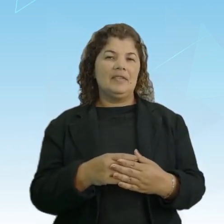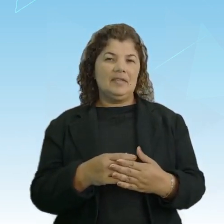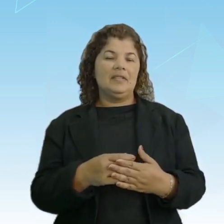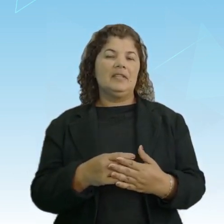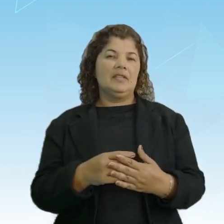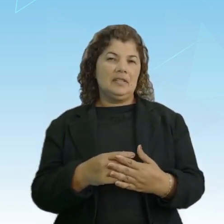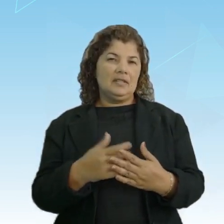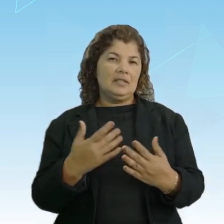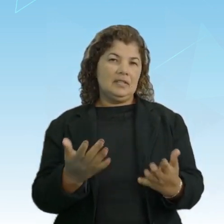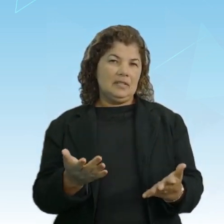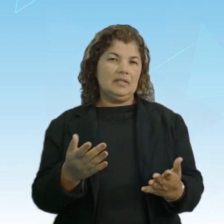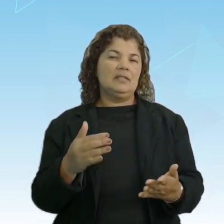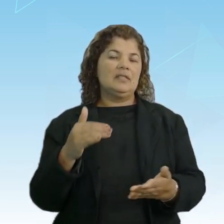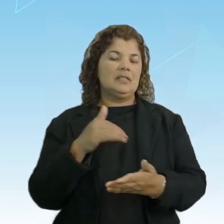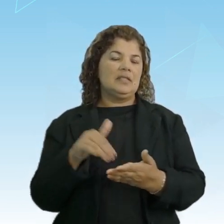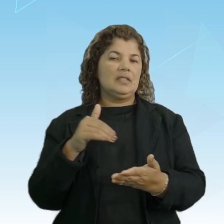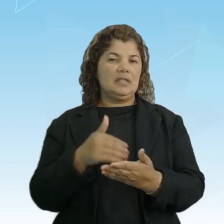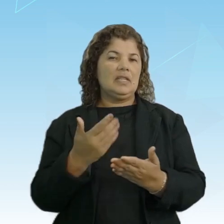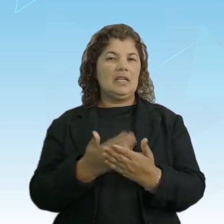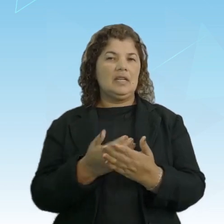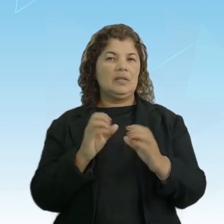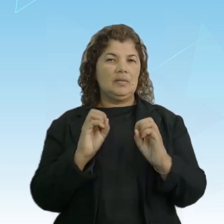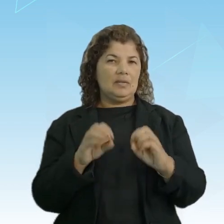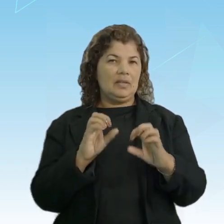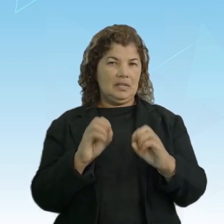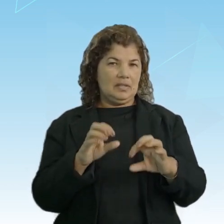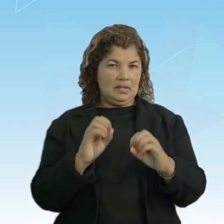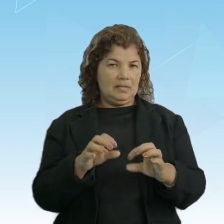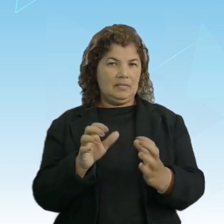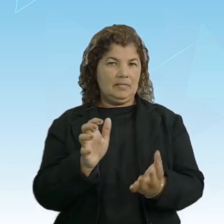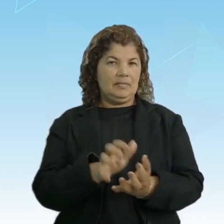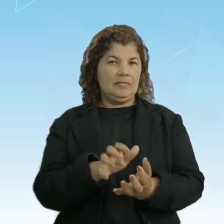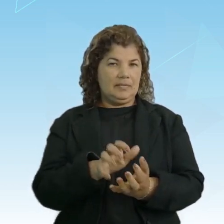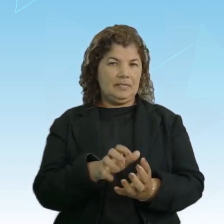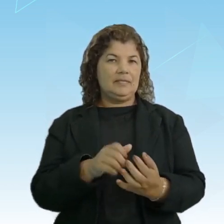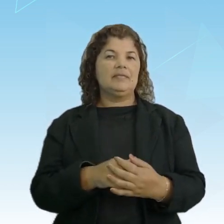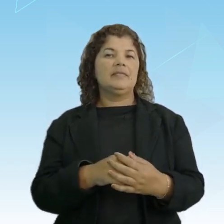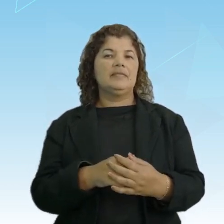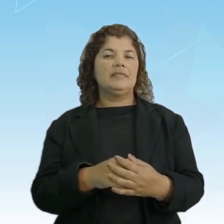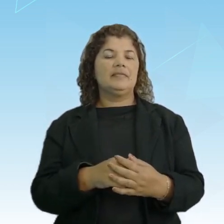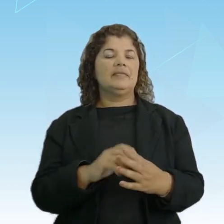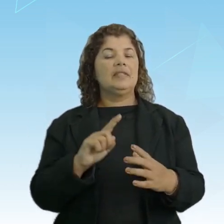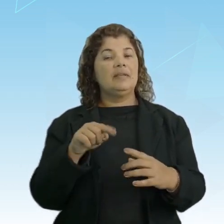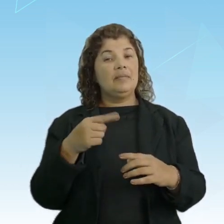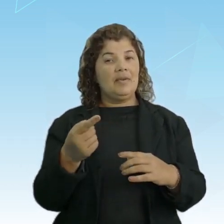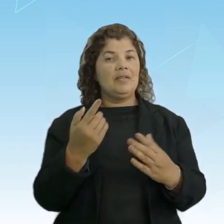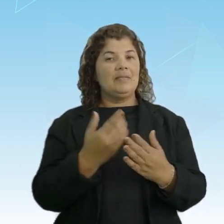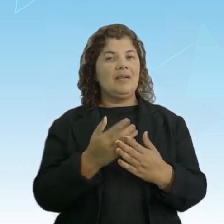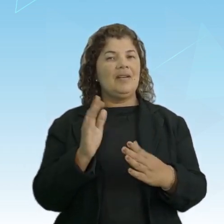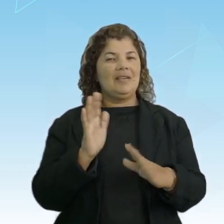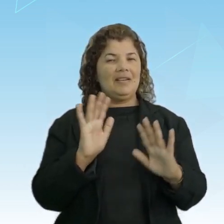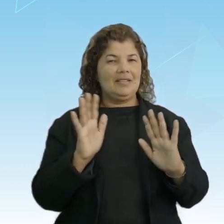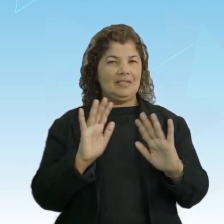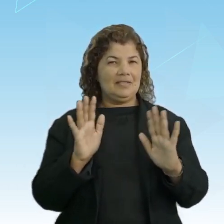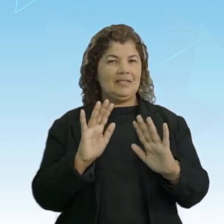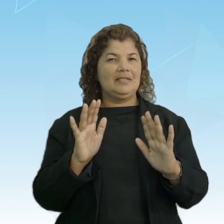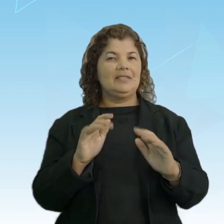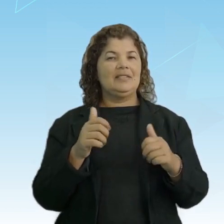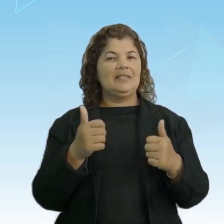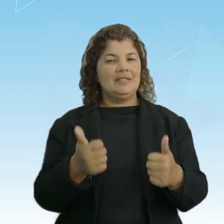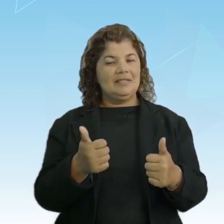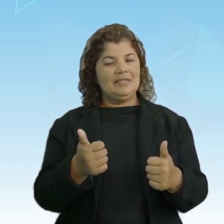né? Nós da Secretaria de Educação do Estado de Pernambuco. E até a próxima aula. E agora eu vos convido